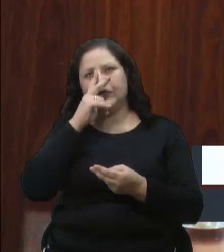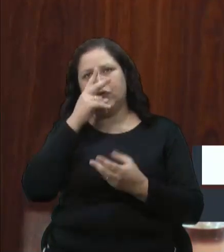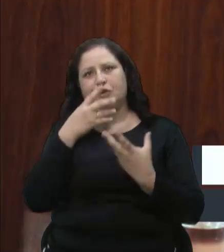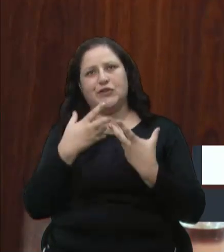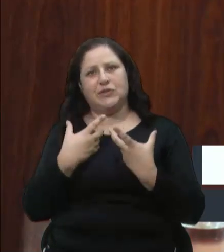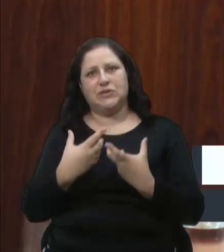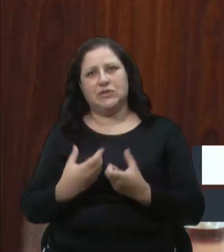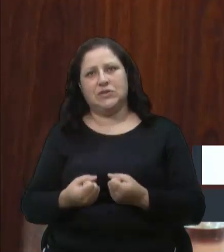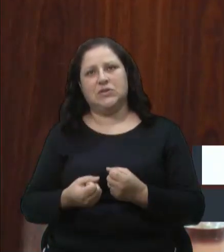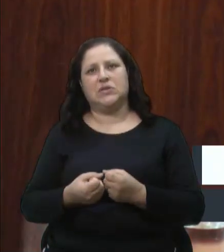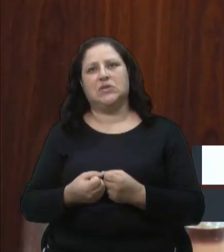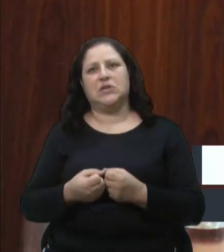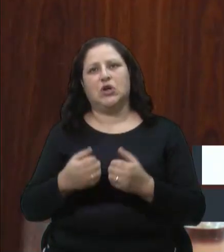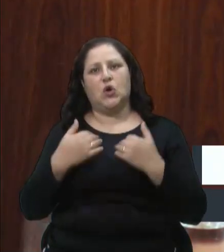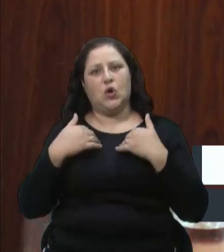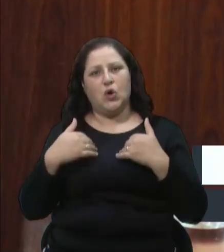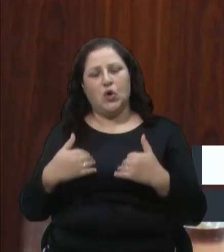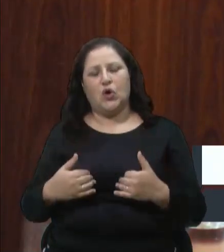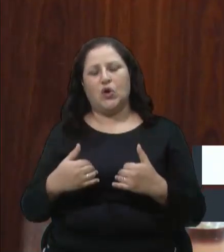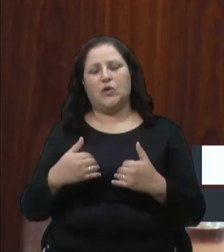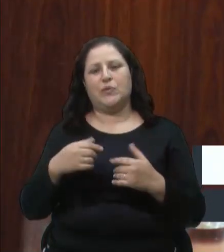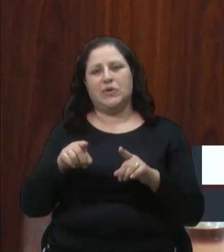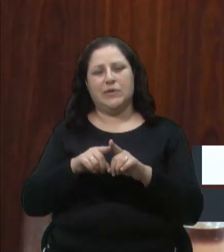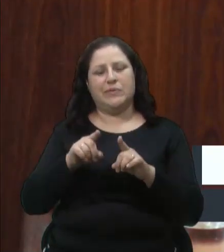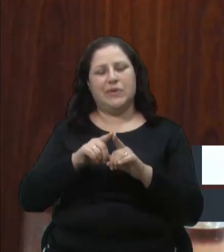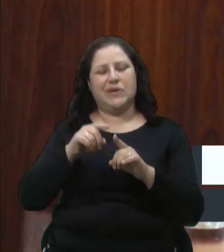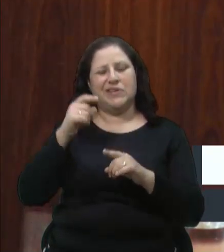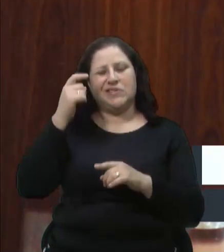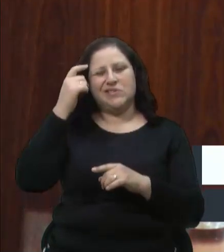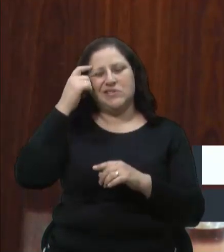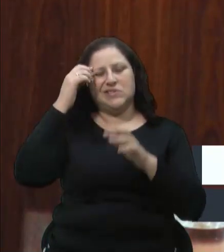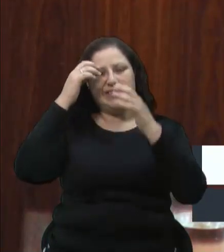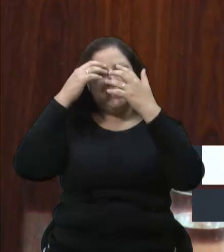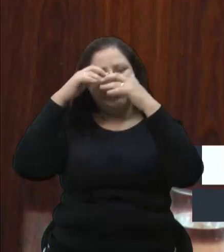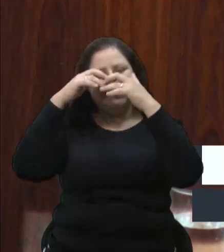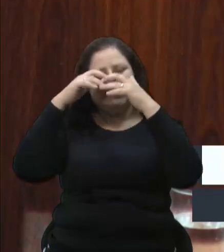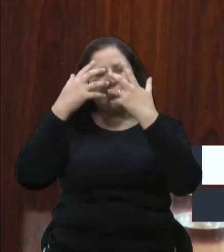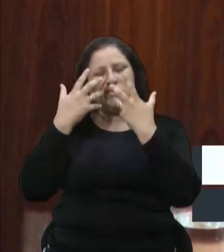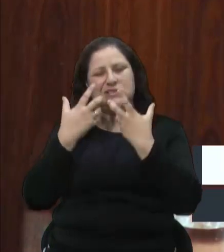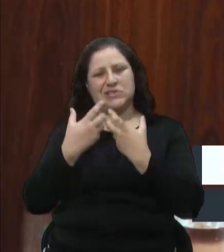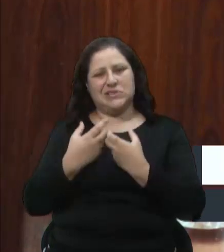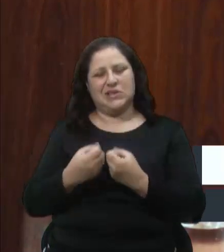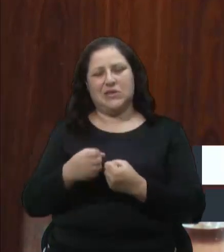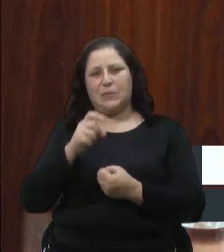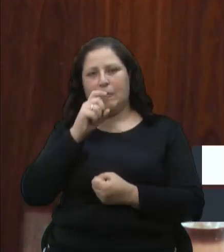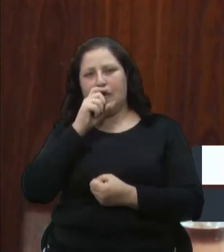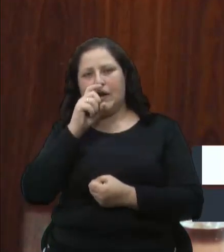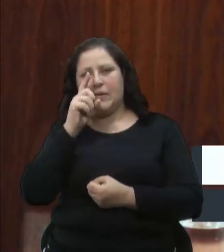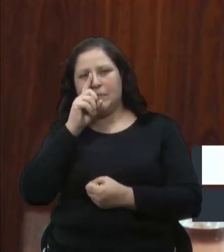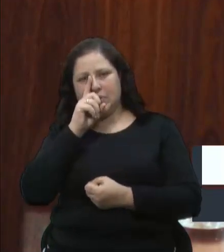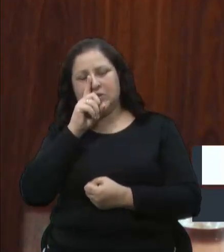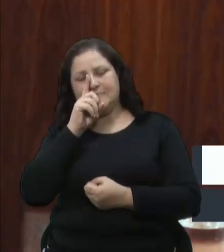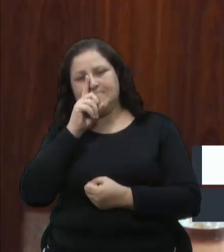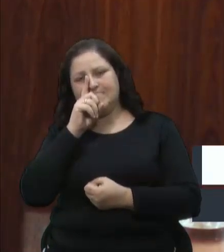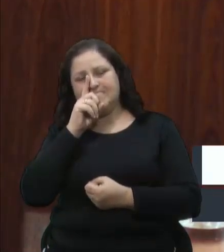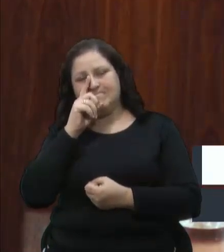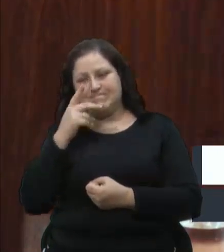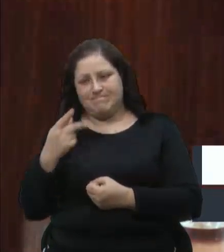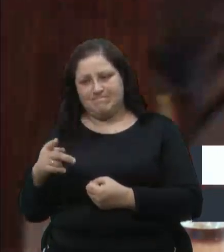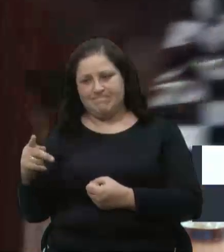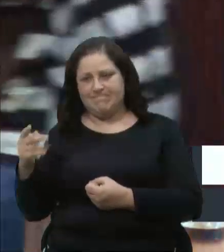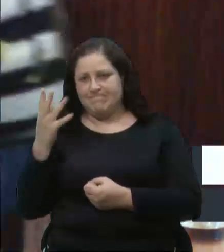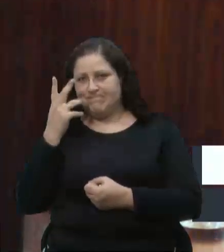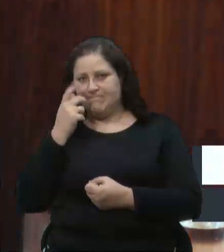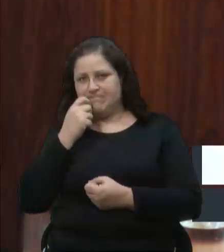exaustivo, não só fisicamente, mas mentalmente, inclusive para as mães e para os pais dessas